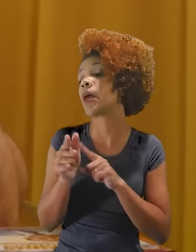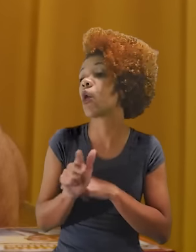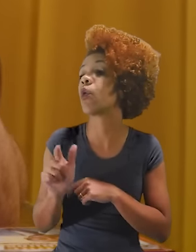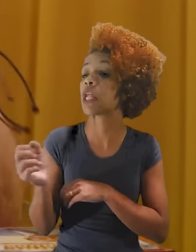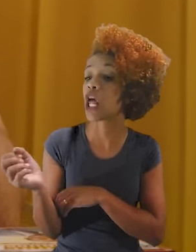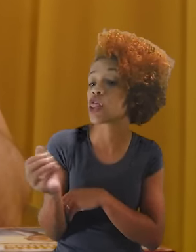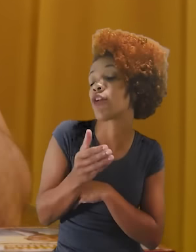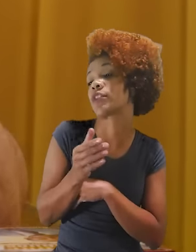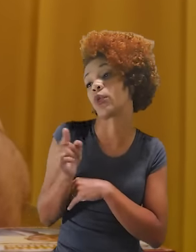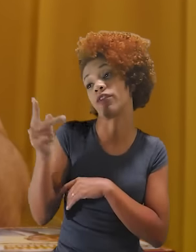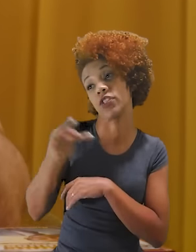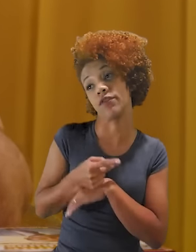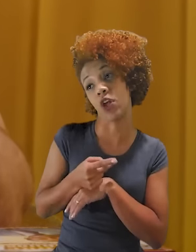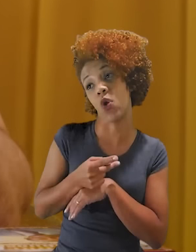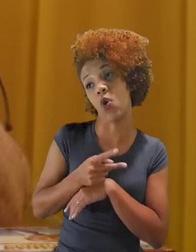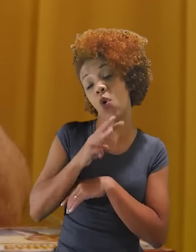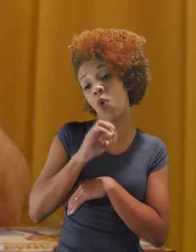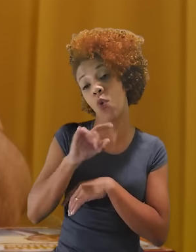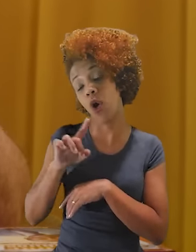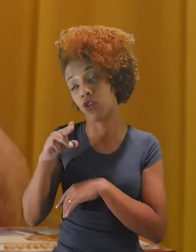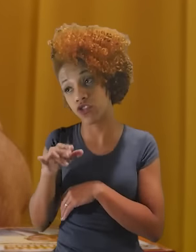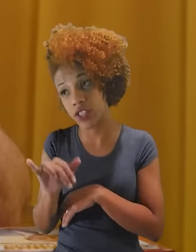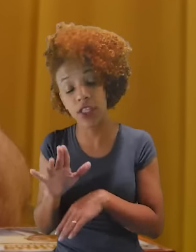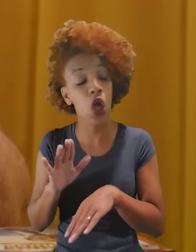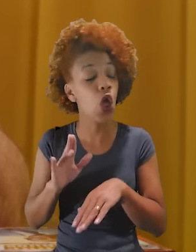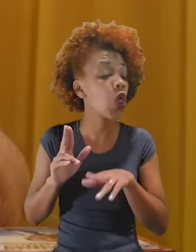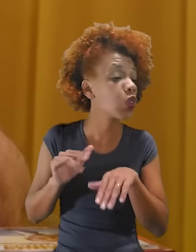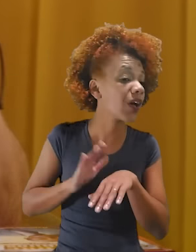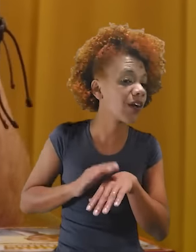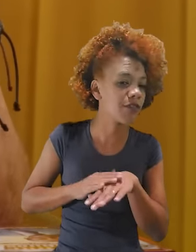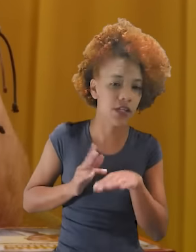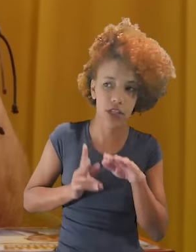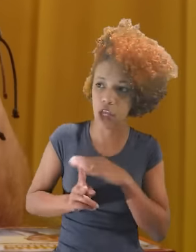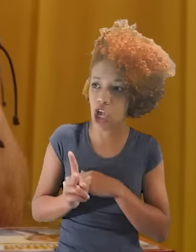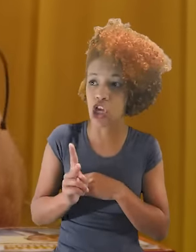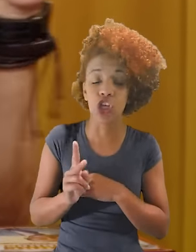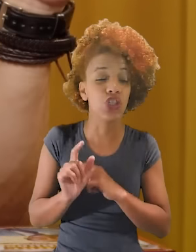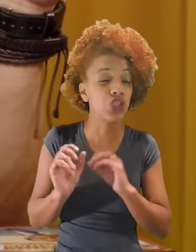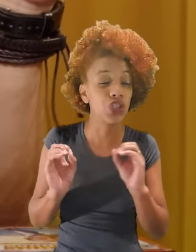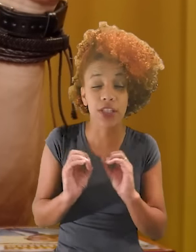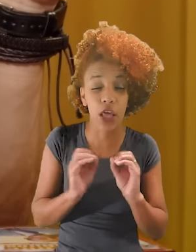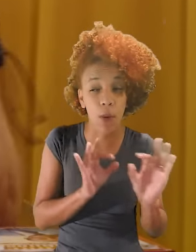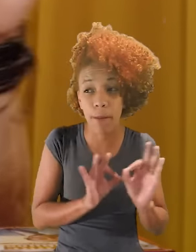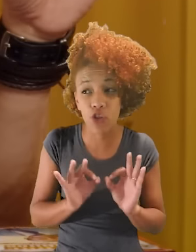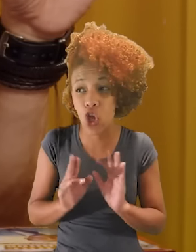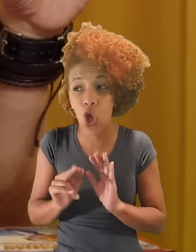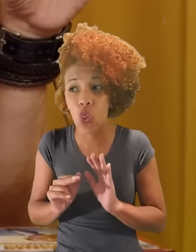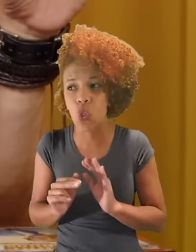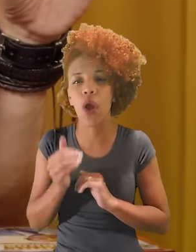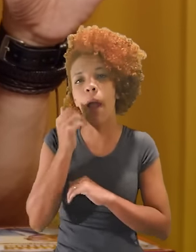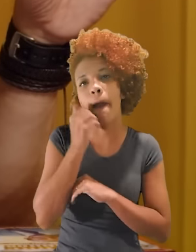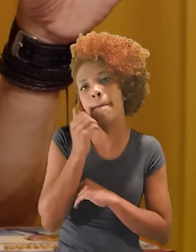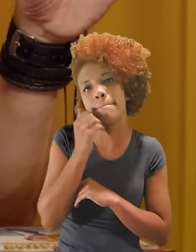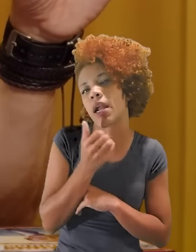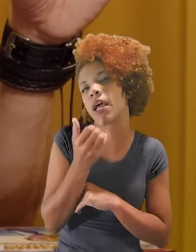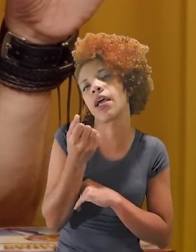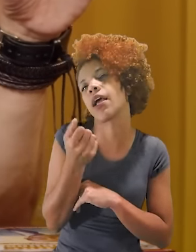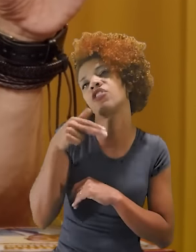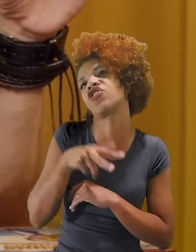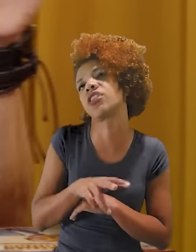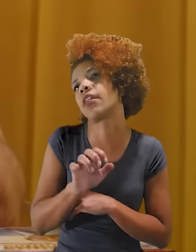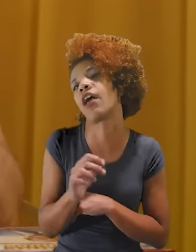coisa é que inovação, é o que você falou. O Walt Disney nunca fez uma continuação de nenhum projeto dele. Nunca existiu um Branca de Neve